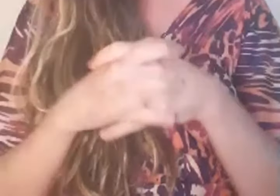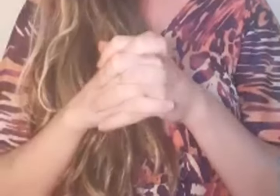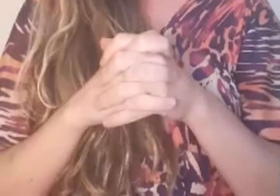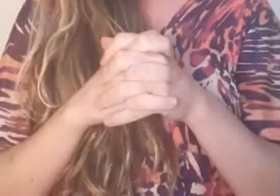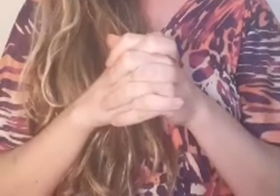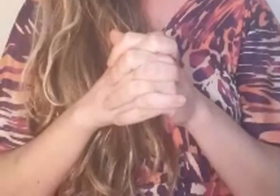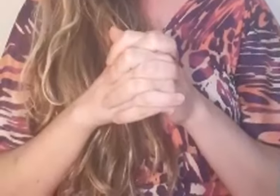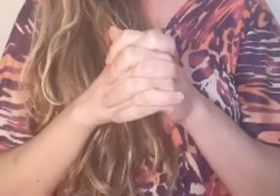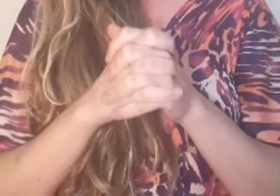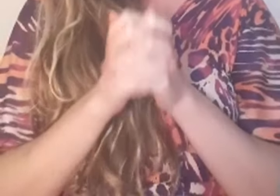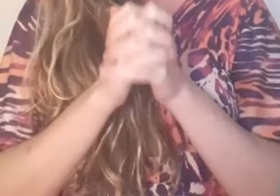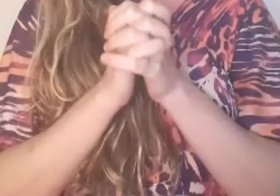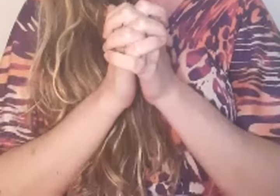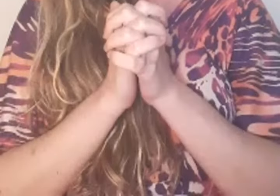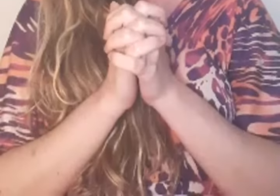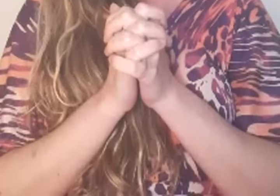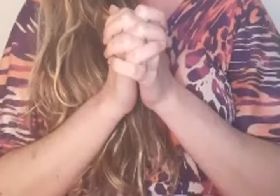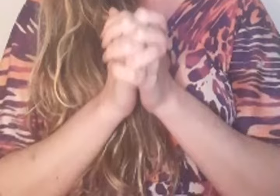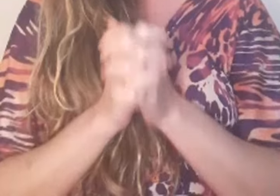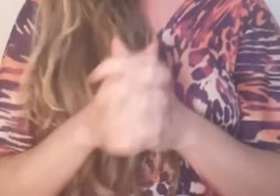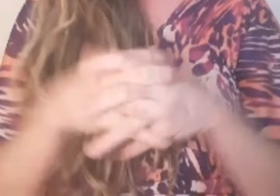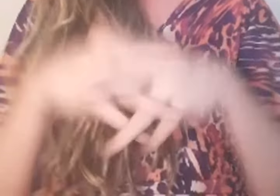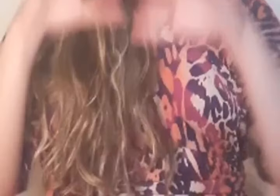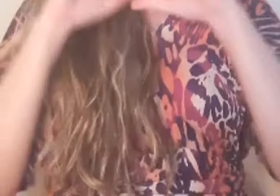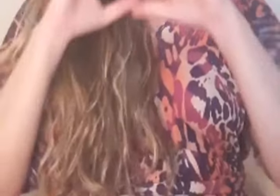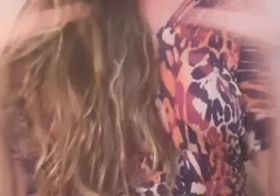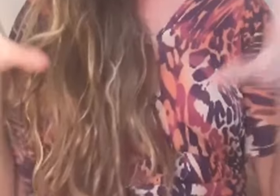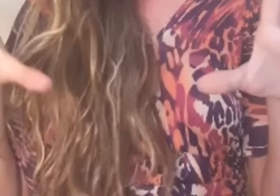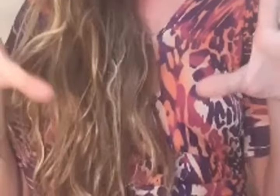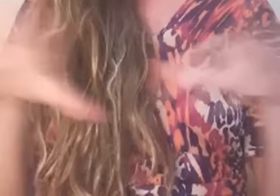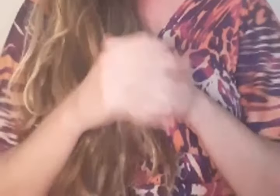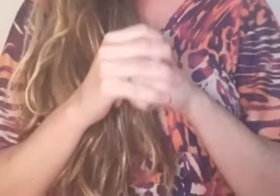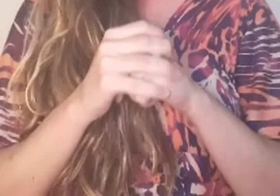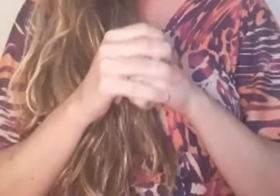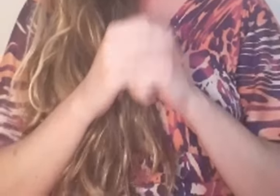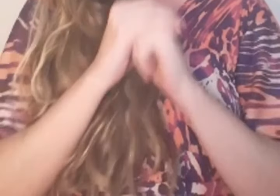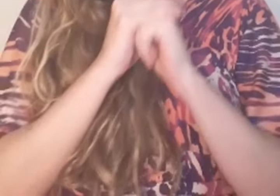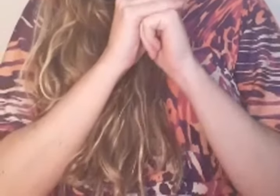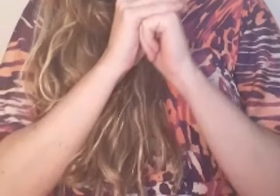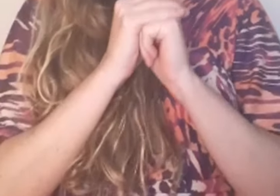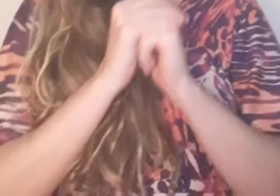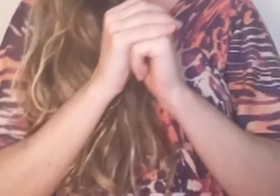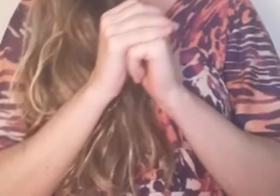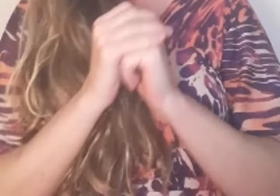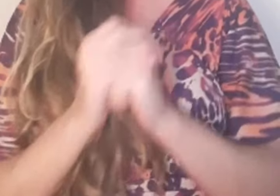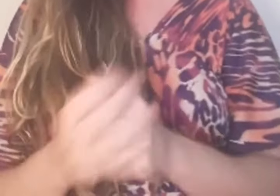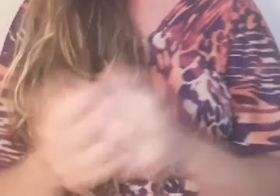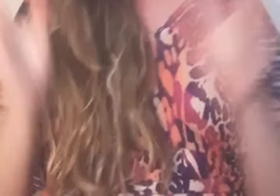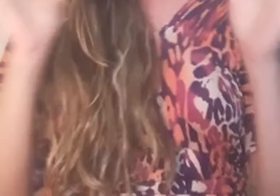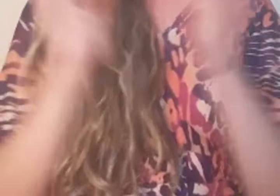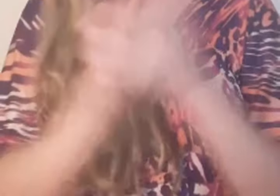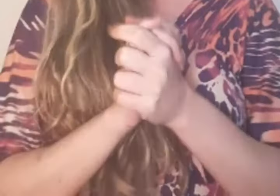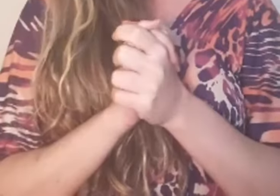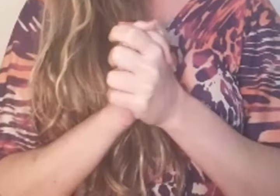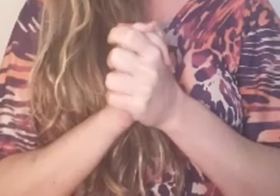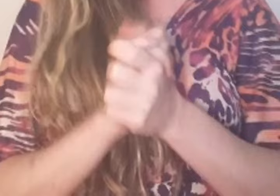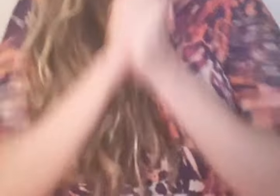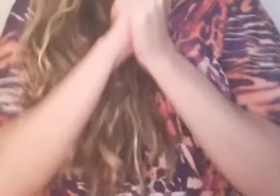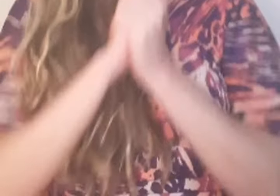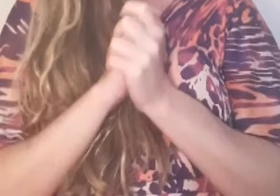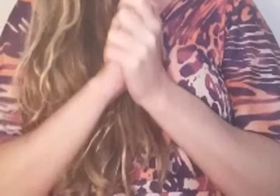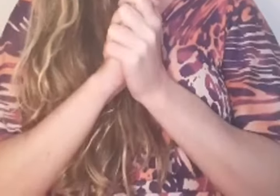acessibilidade do portal. Então, agradeço a Jussara por essa oportunidade. Tô vendo muita gente entrando, muita